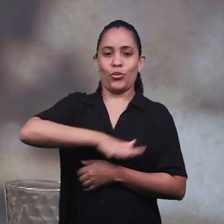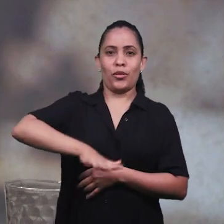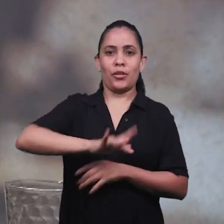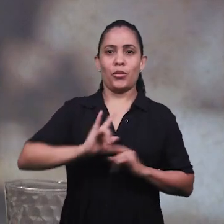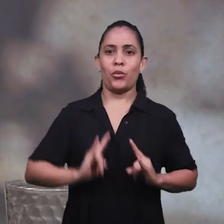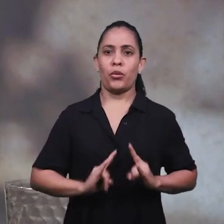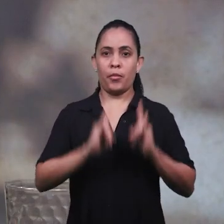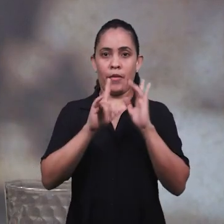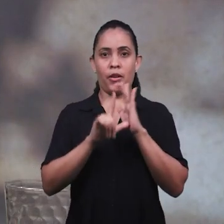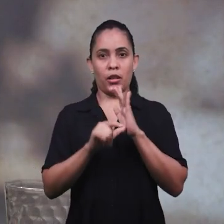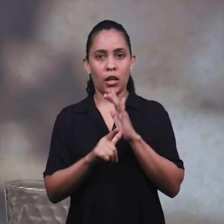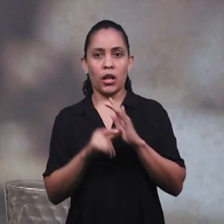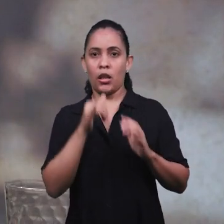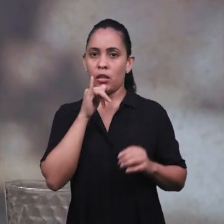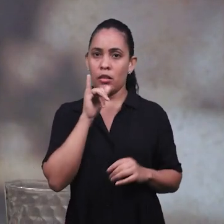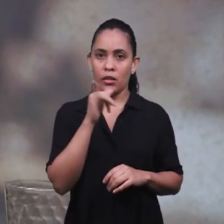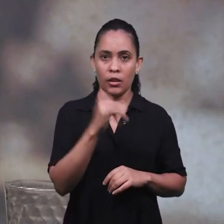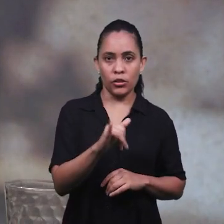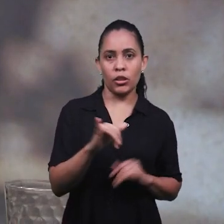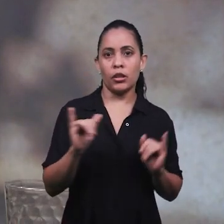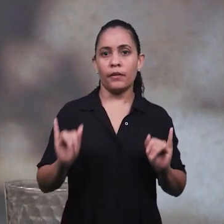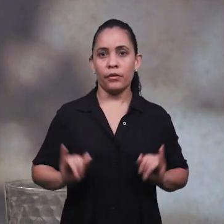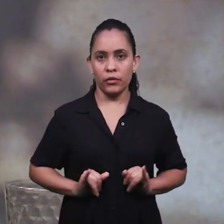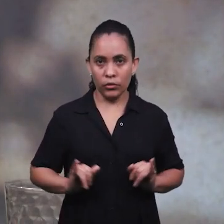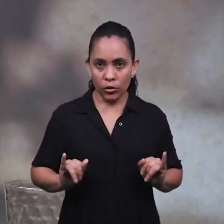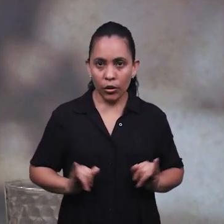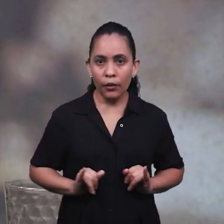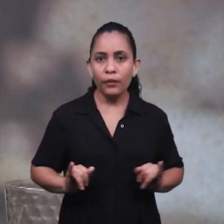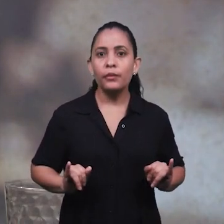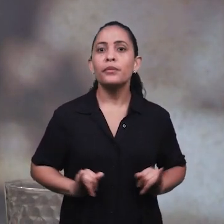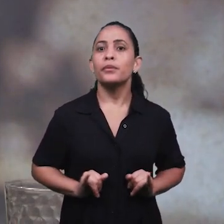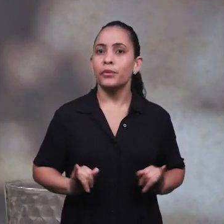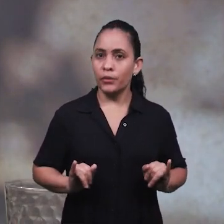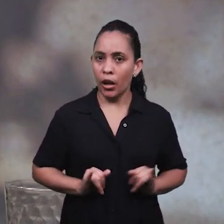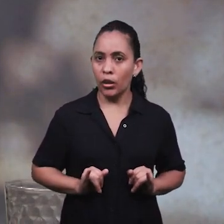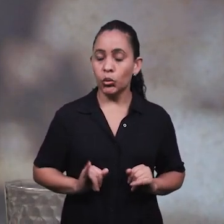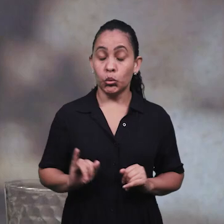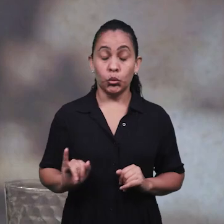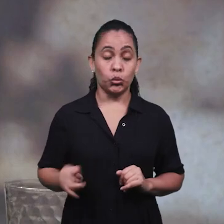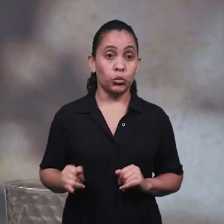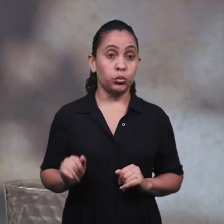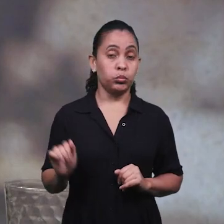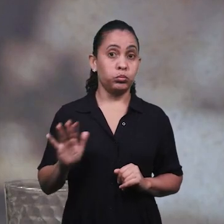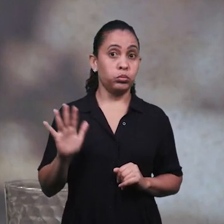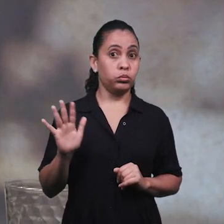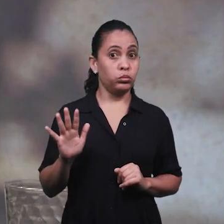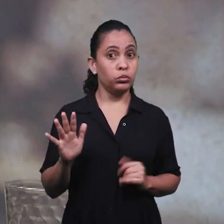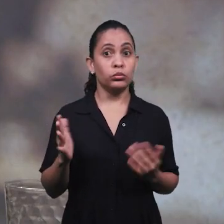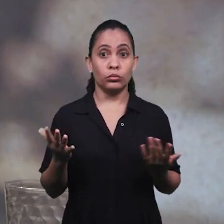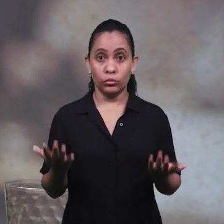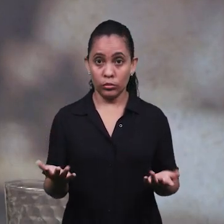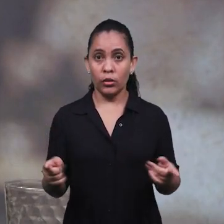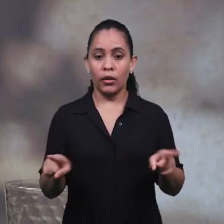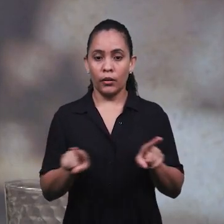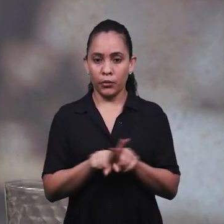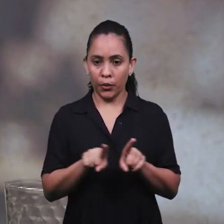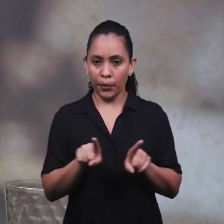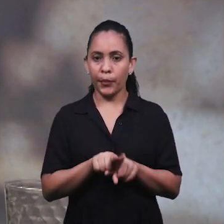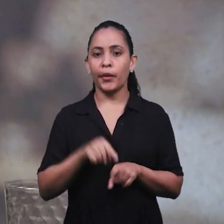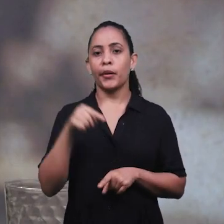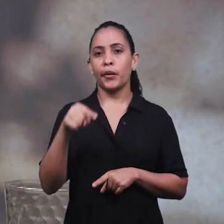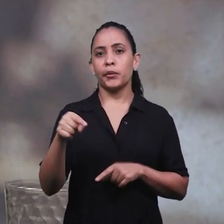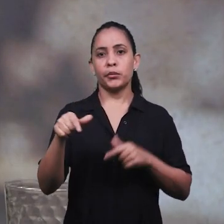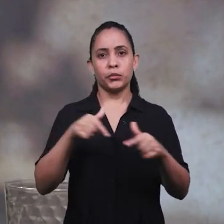Vai atrasar a conta de energia, Sim. vai sofrer com a aplicação de multa e juros, pode atrasar o pagamento de um funcionário, que pode